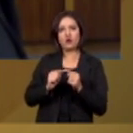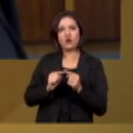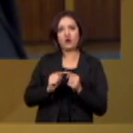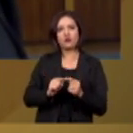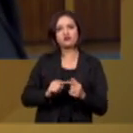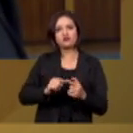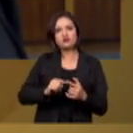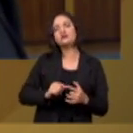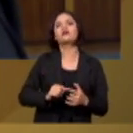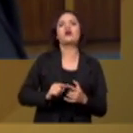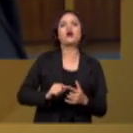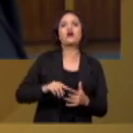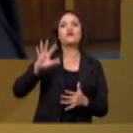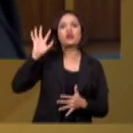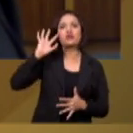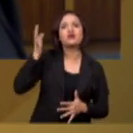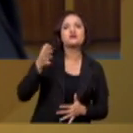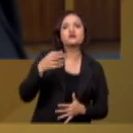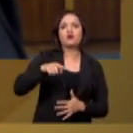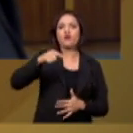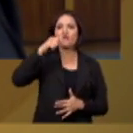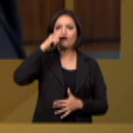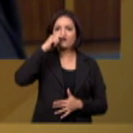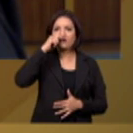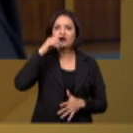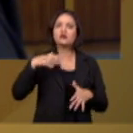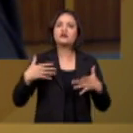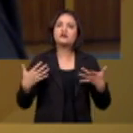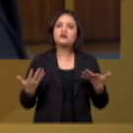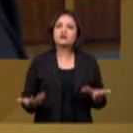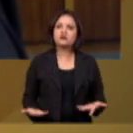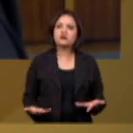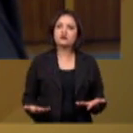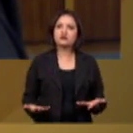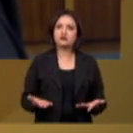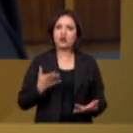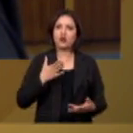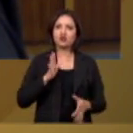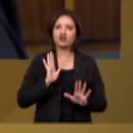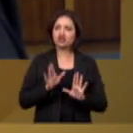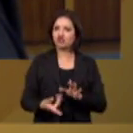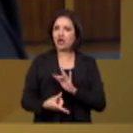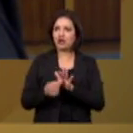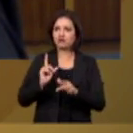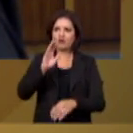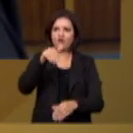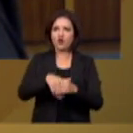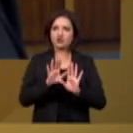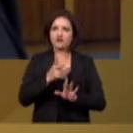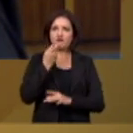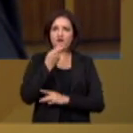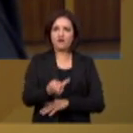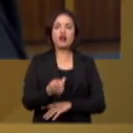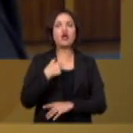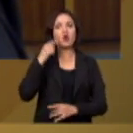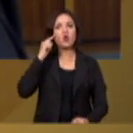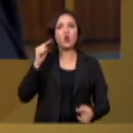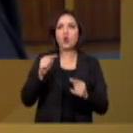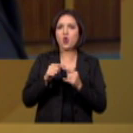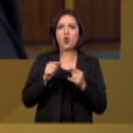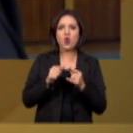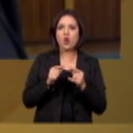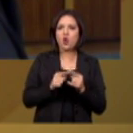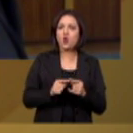aqui e portanto antecipando meu voto para abreviar custam não acompanha integralmente a posição